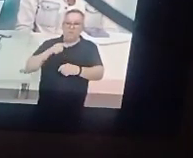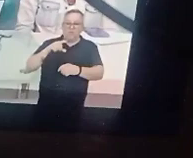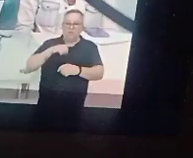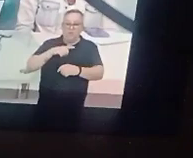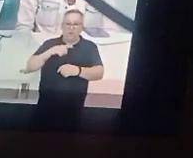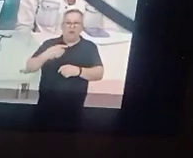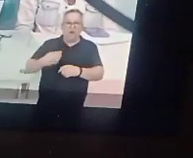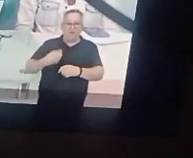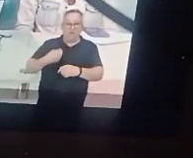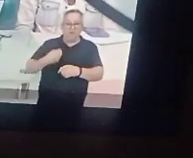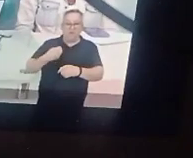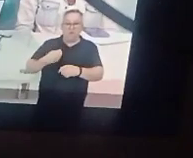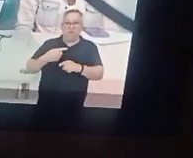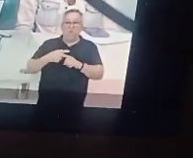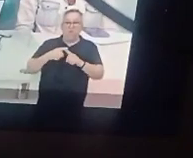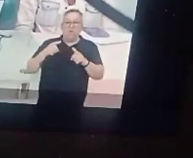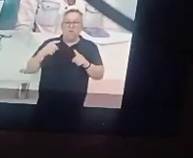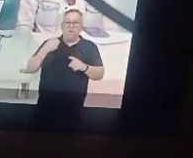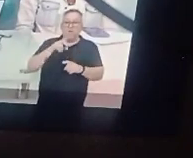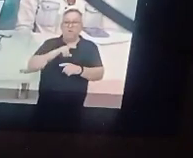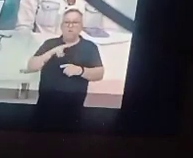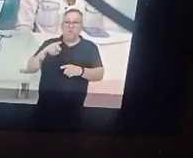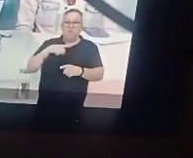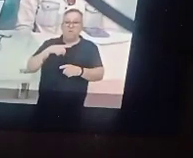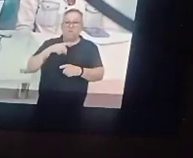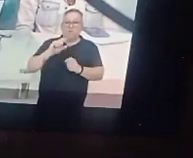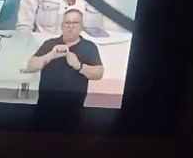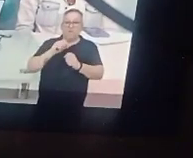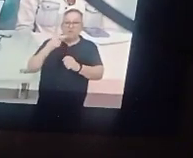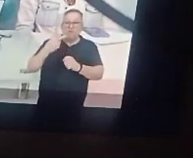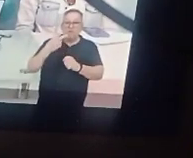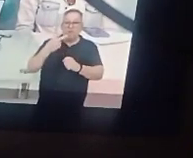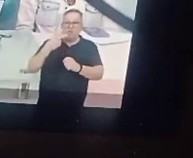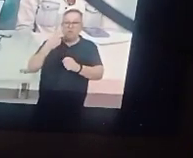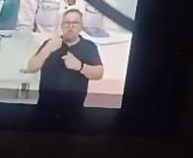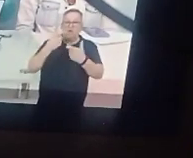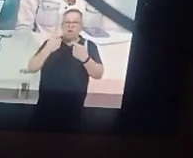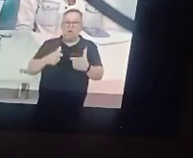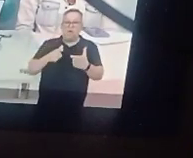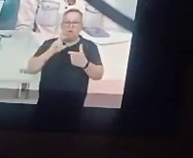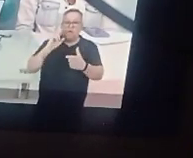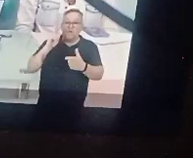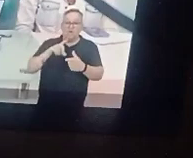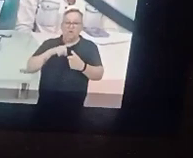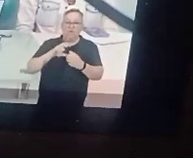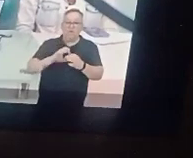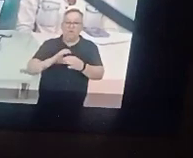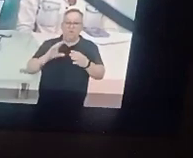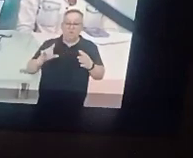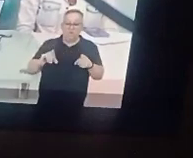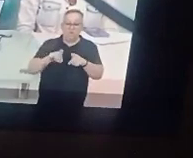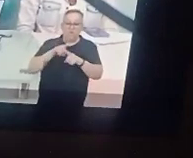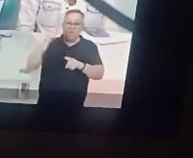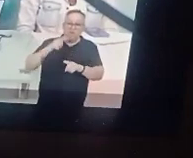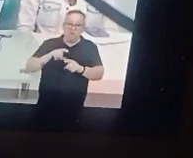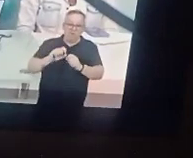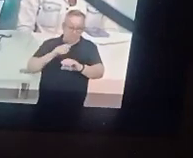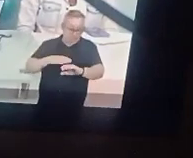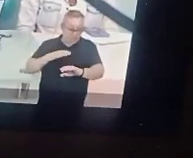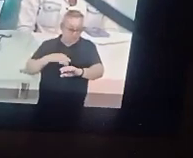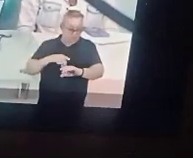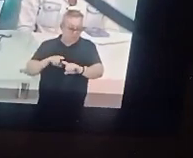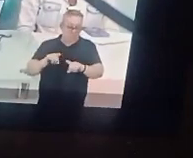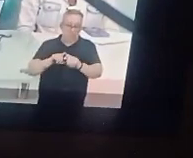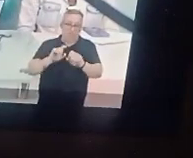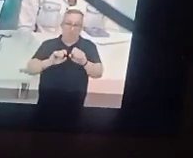estará ativo, porém, se o seu nome não foi contemplado nas 2 últimas listas onde a gente disponibilizou esse perfil, fique tranquilo,